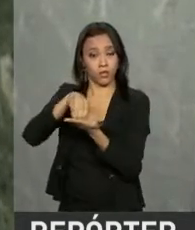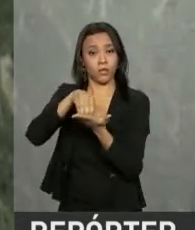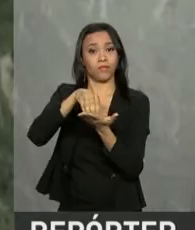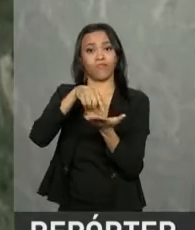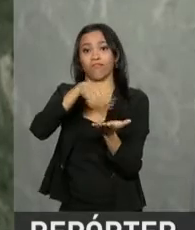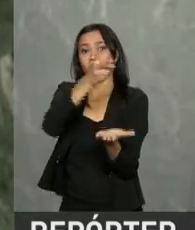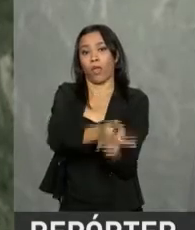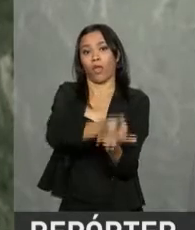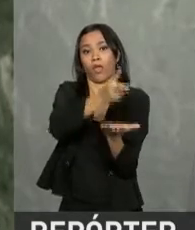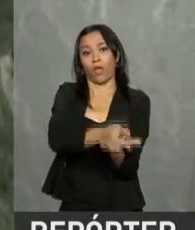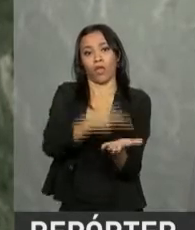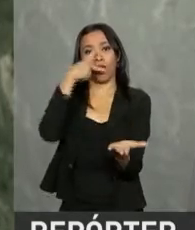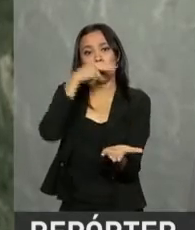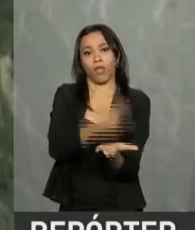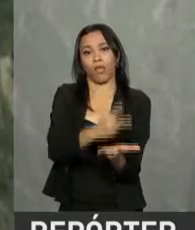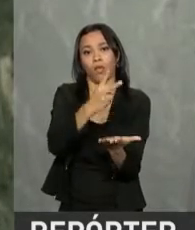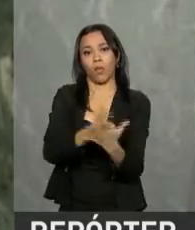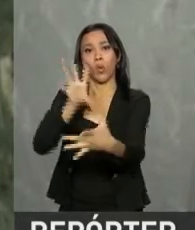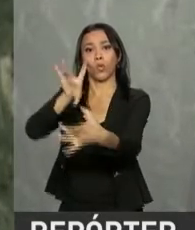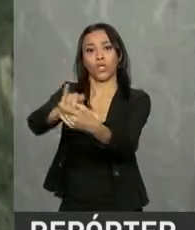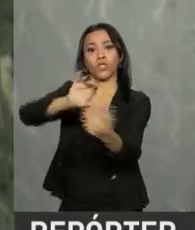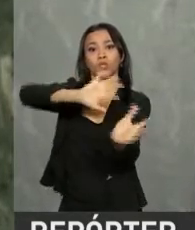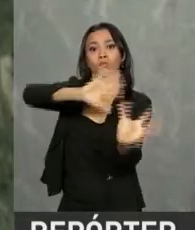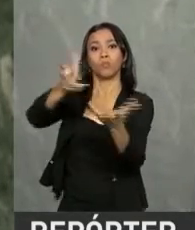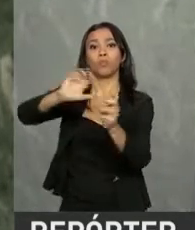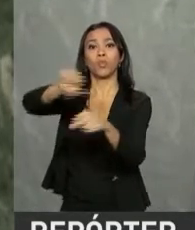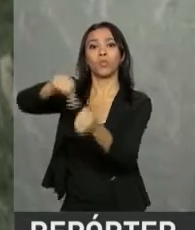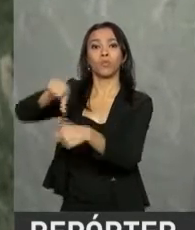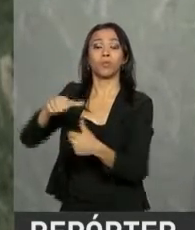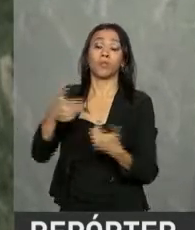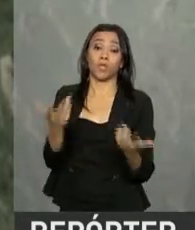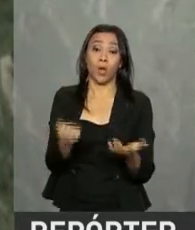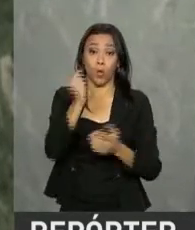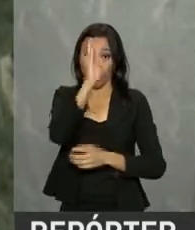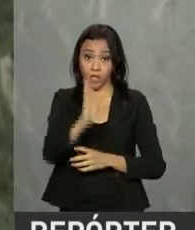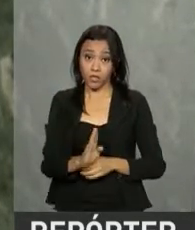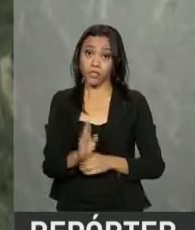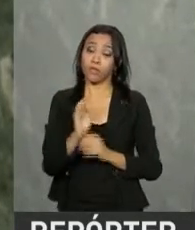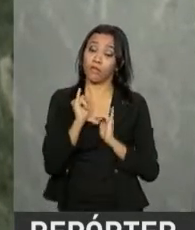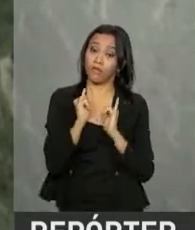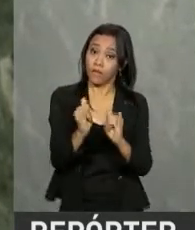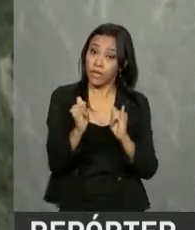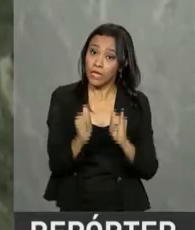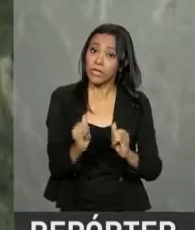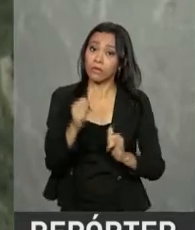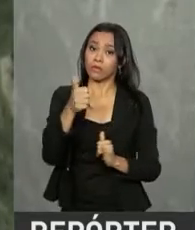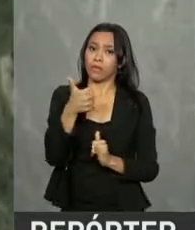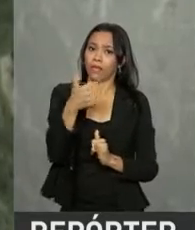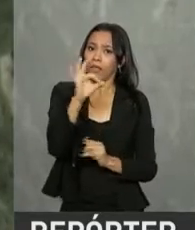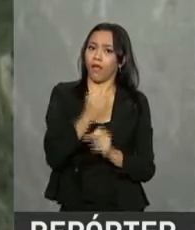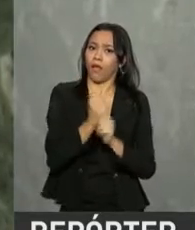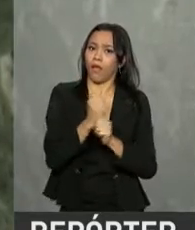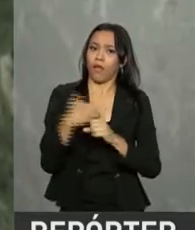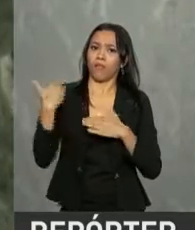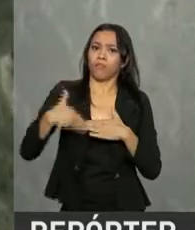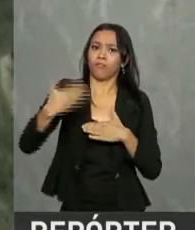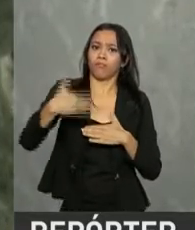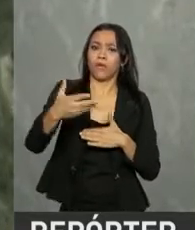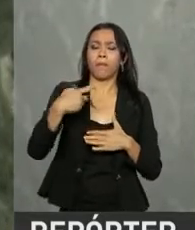não. O Brasil vem alertando há décadas que é fundamental tornar